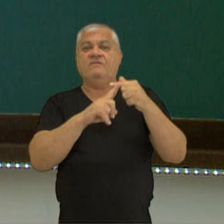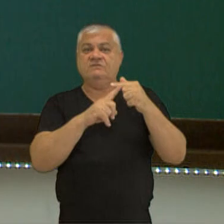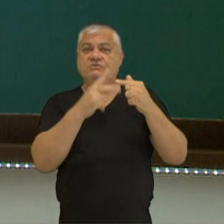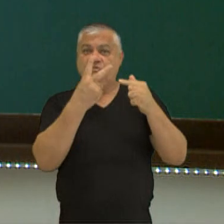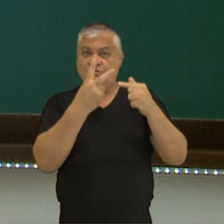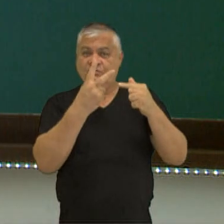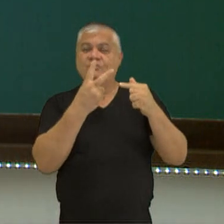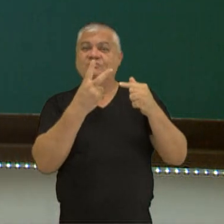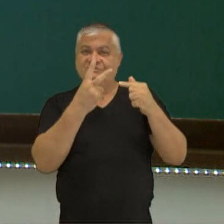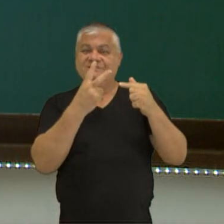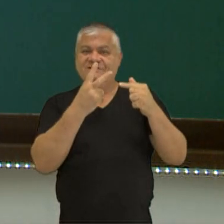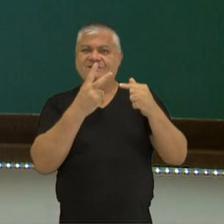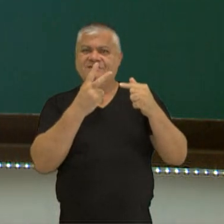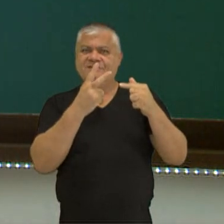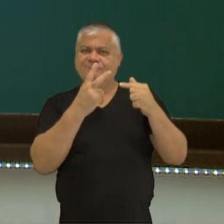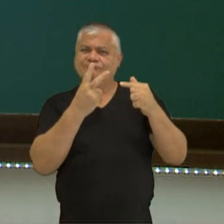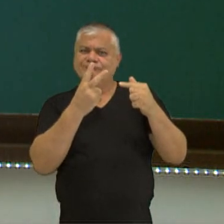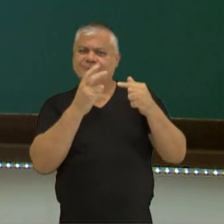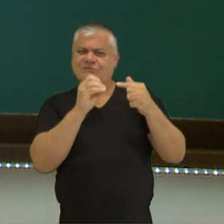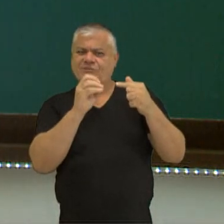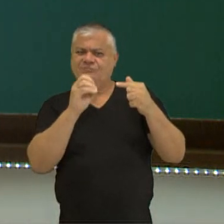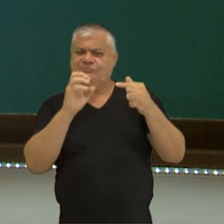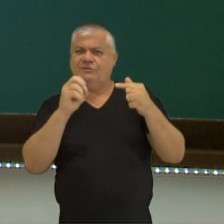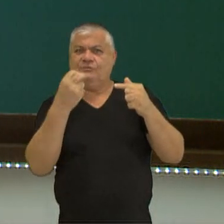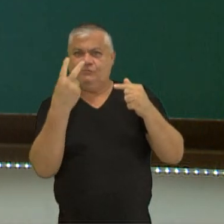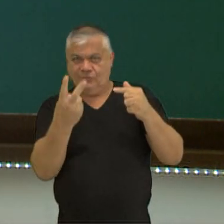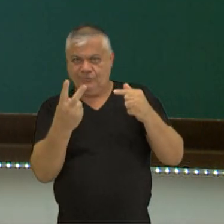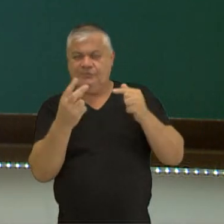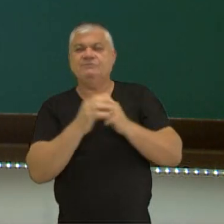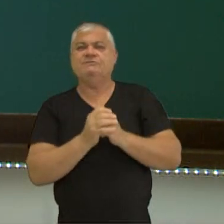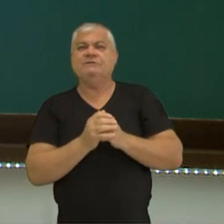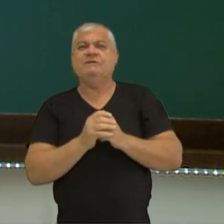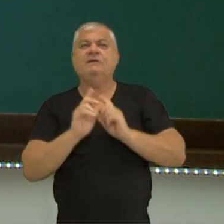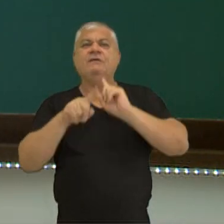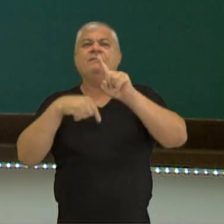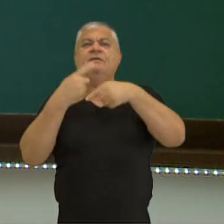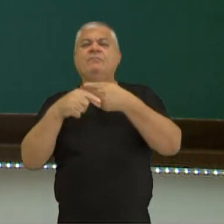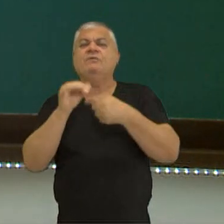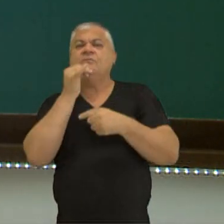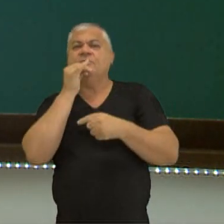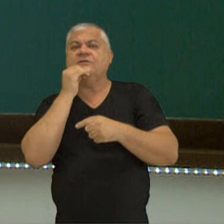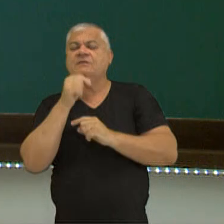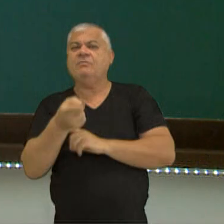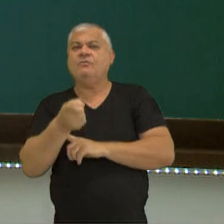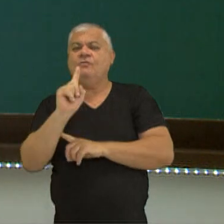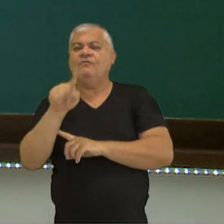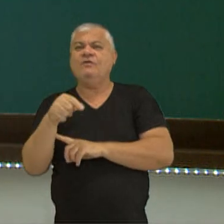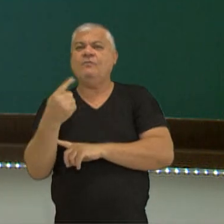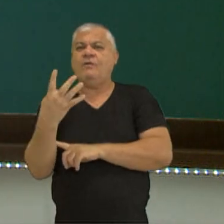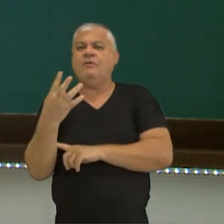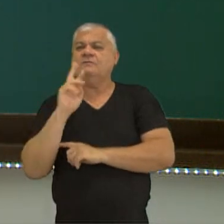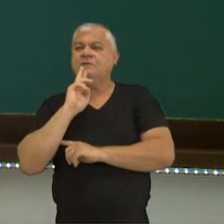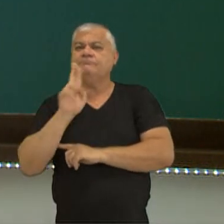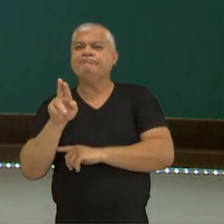2 dividido por 100 vai dar 0,02. Fazendo o produto desses dois, vai dar exatamente